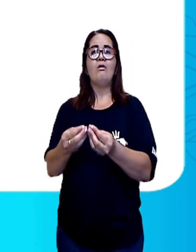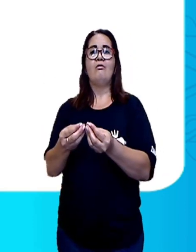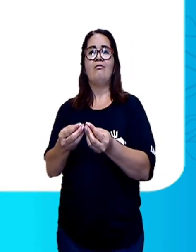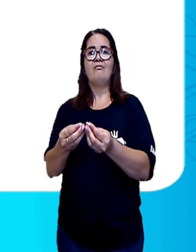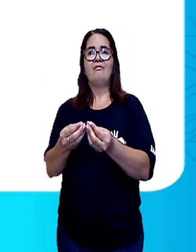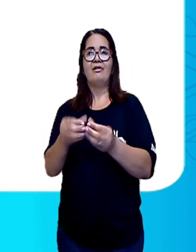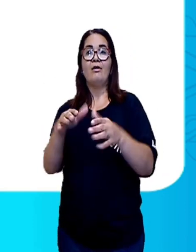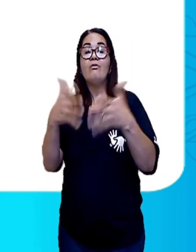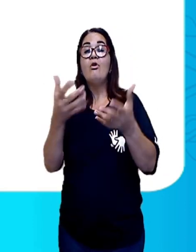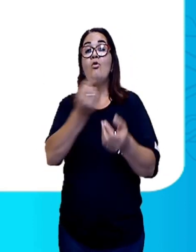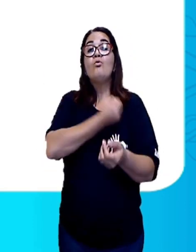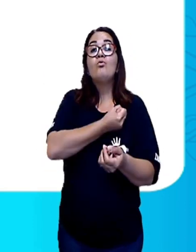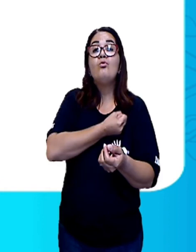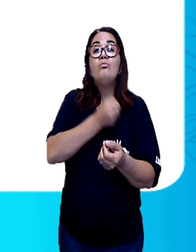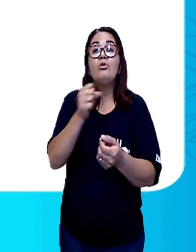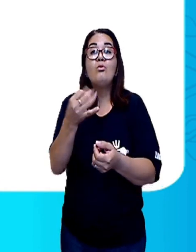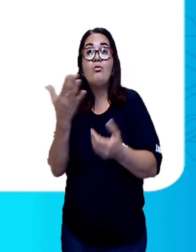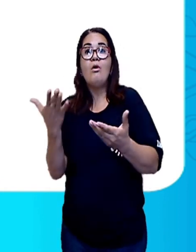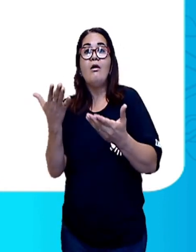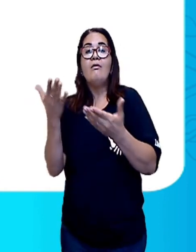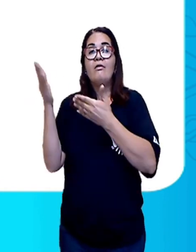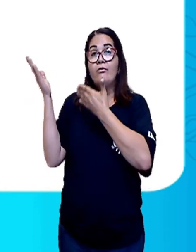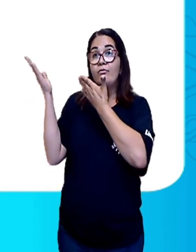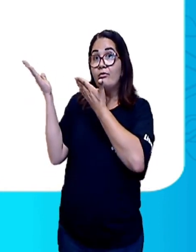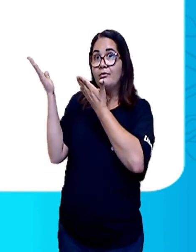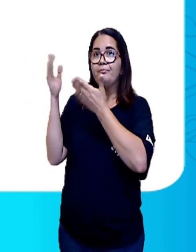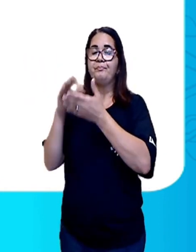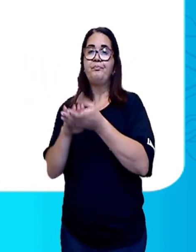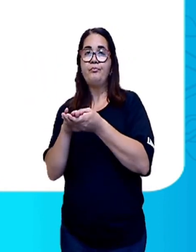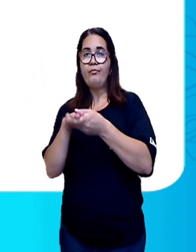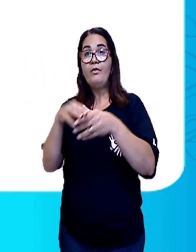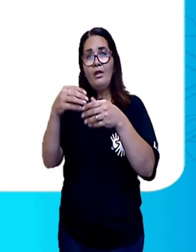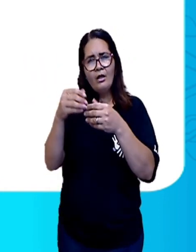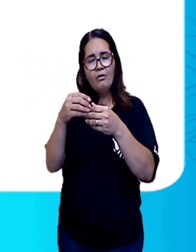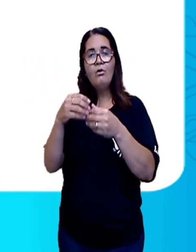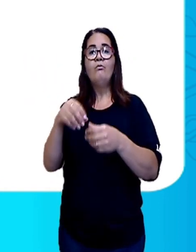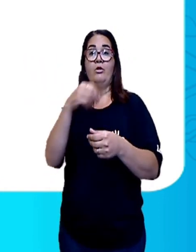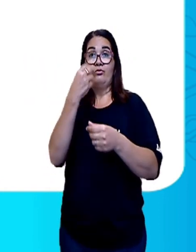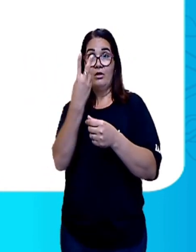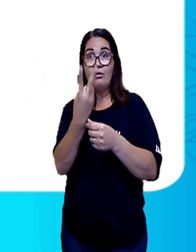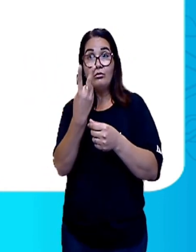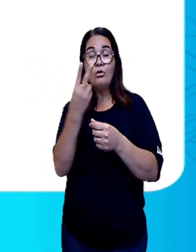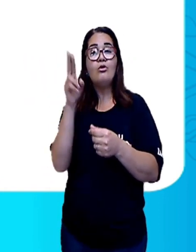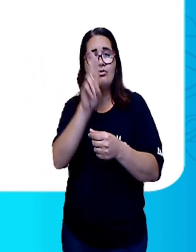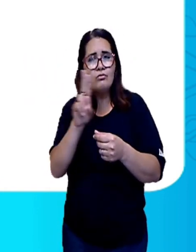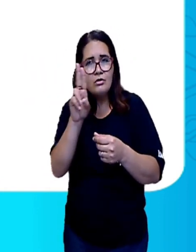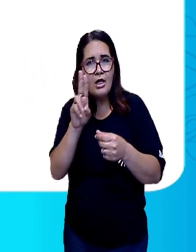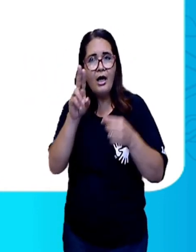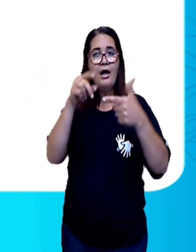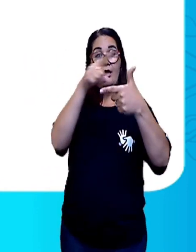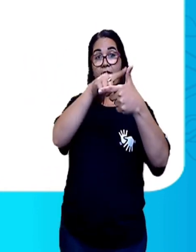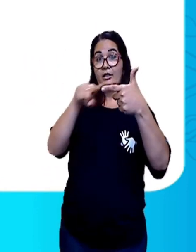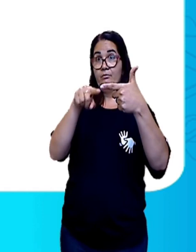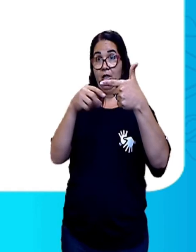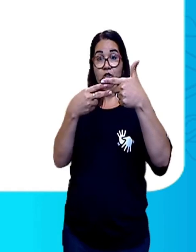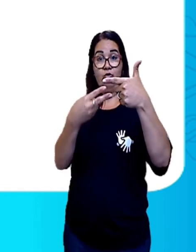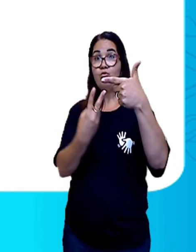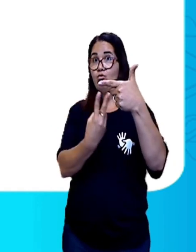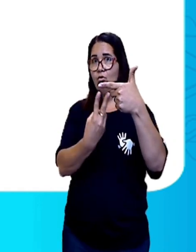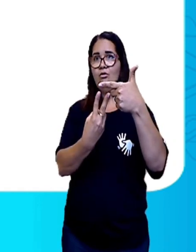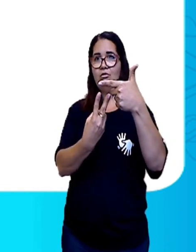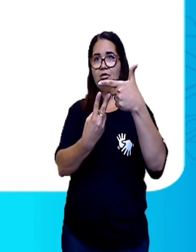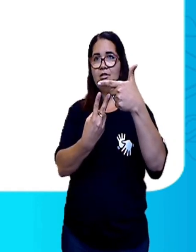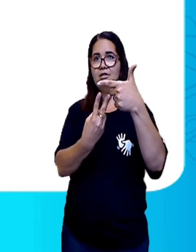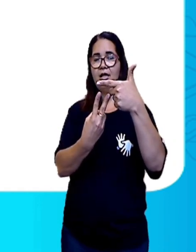vai aproximar de 15? O 2. 2 vezes 6, nós temos aqui 12.